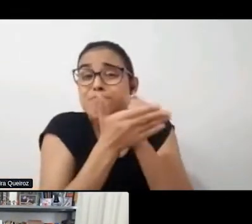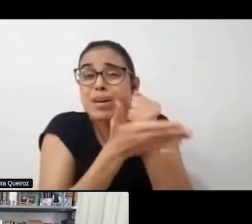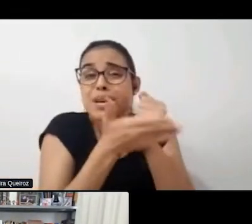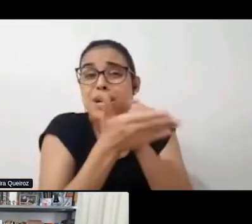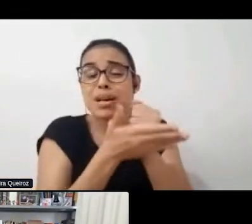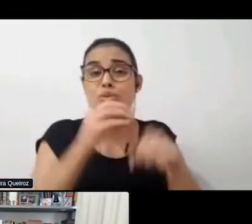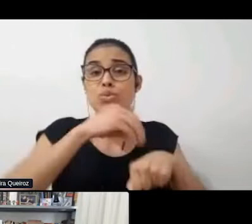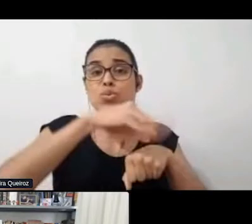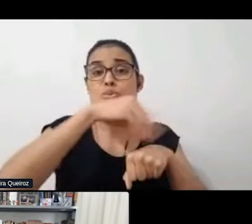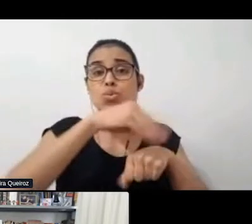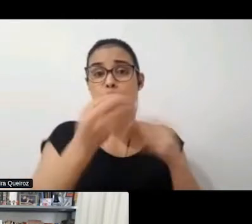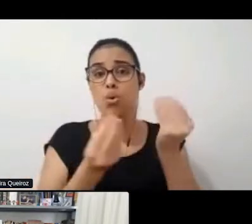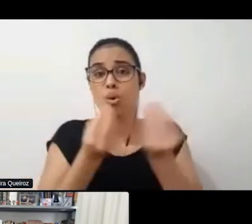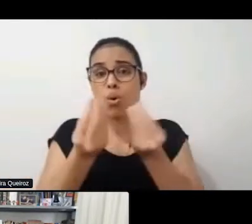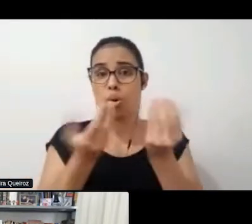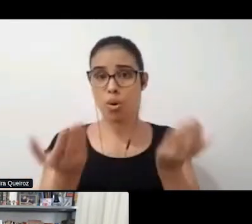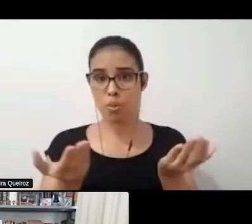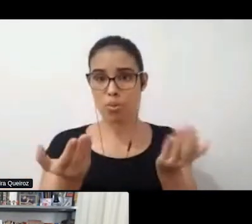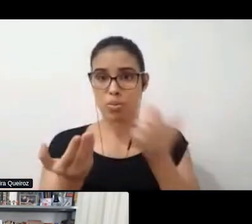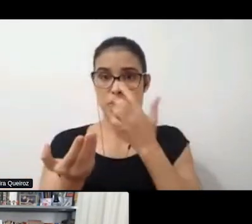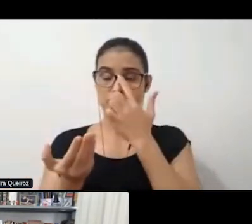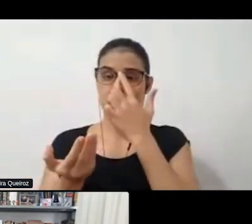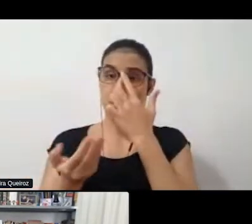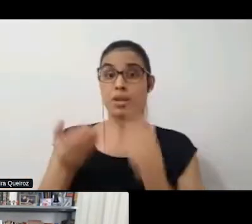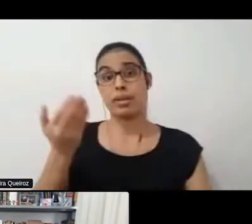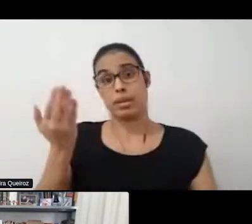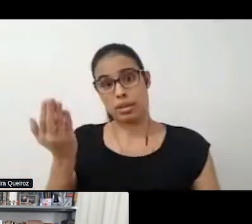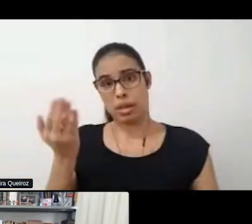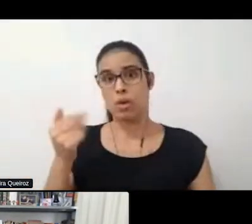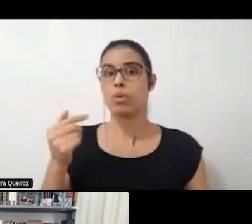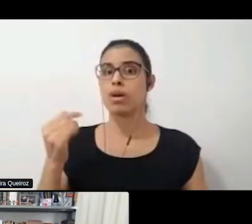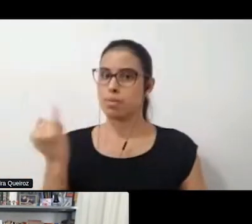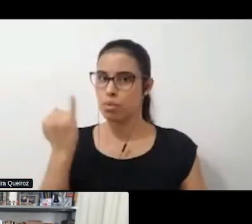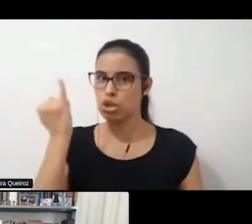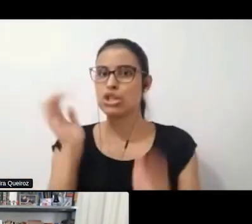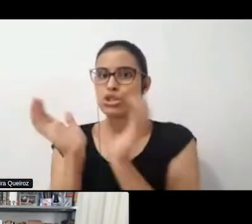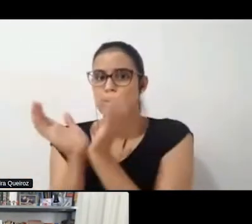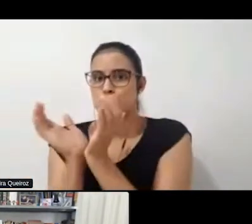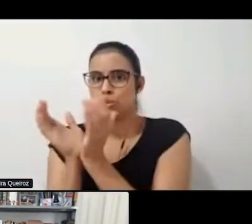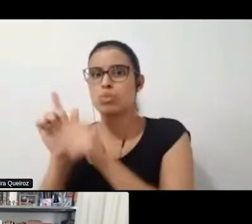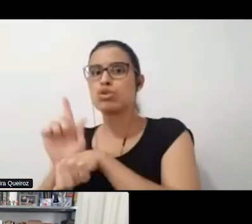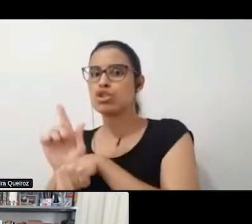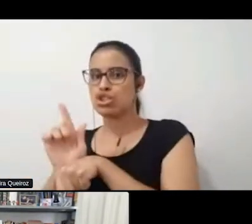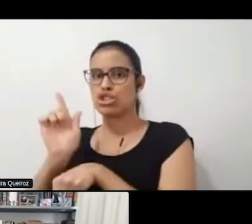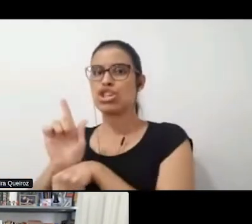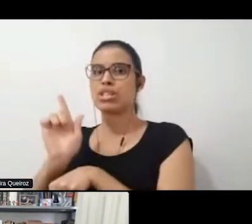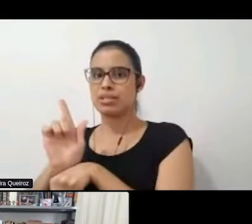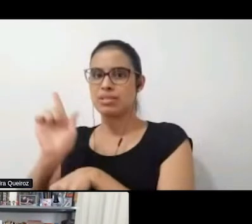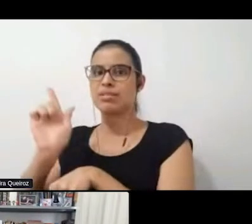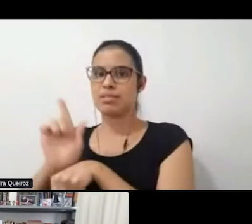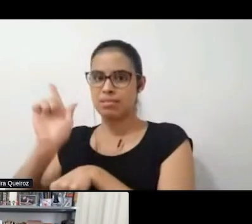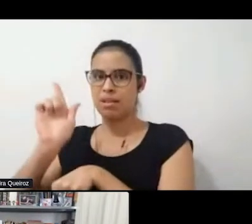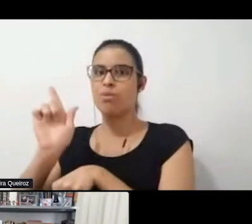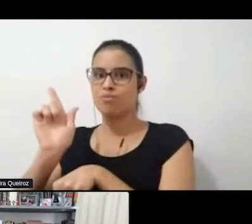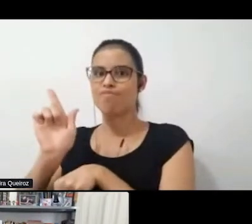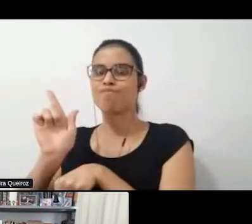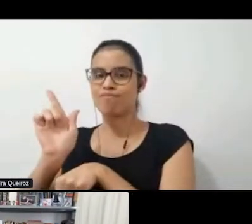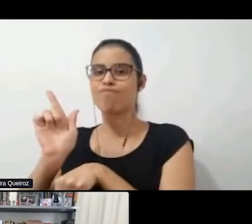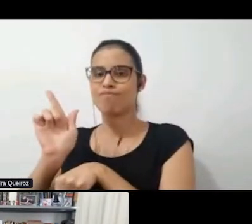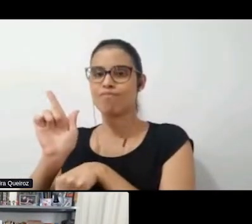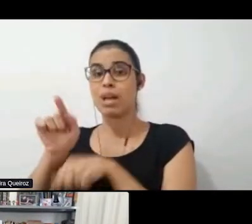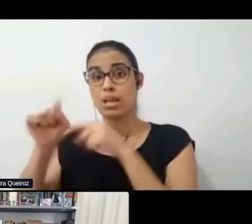Eu acho que eu começo um pouquinho em gestão, e aí acho que o Pulis pode depois complementar bem mais a vivência